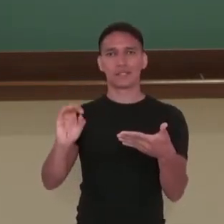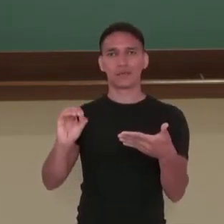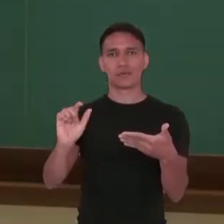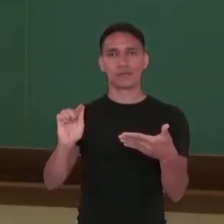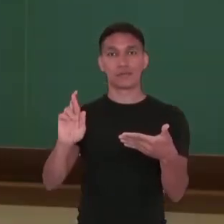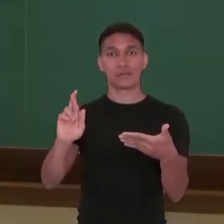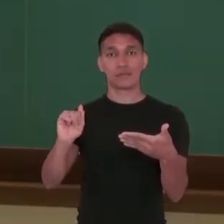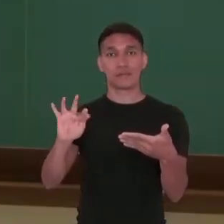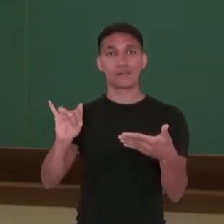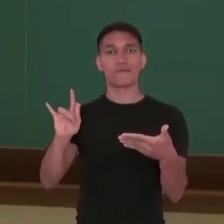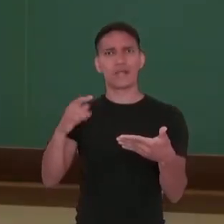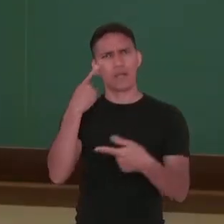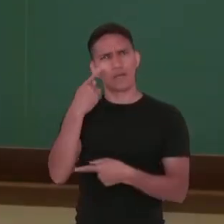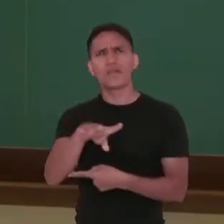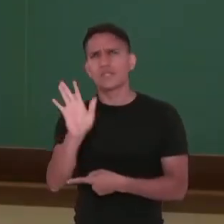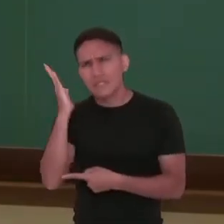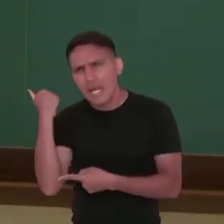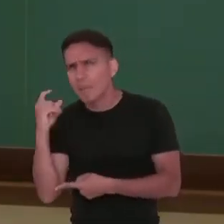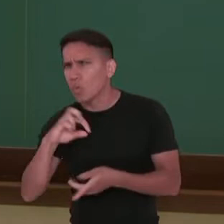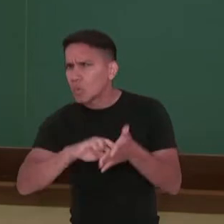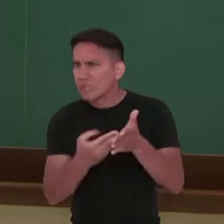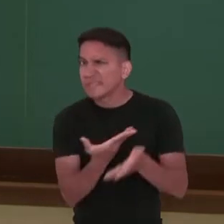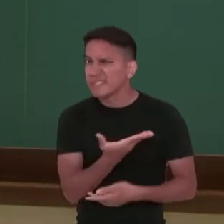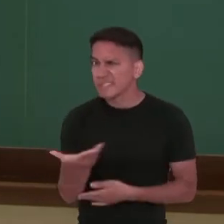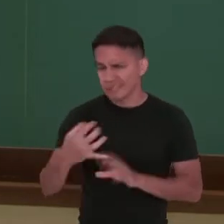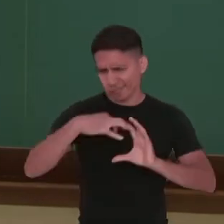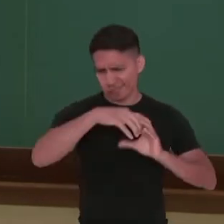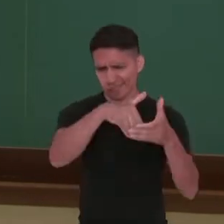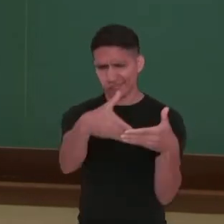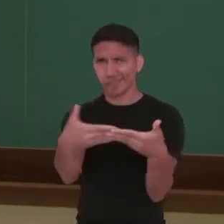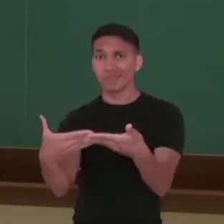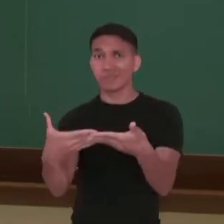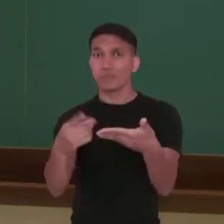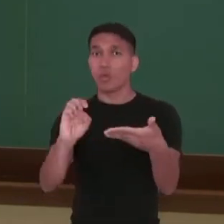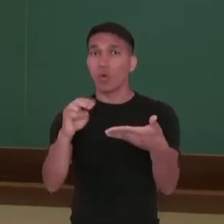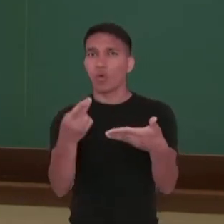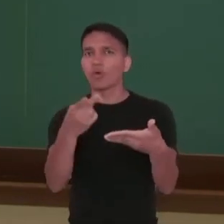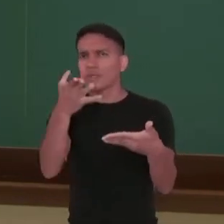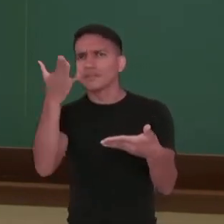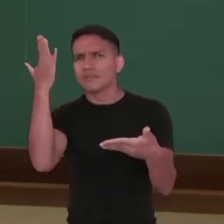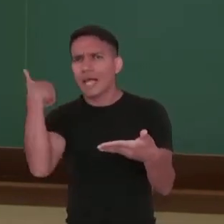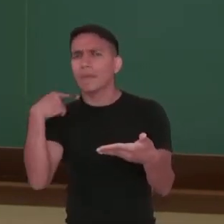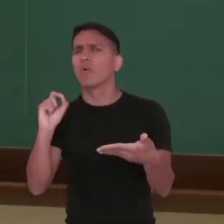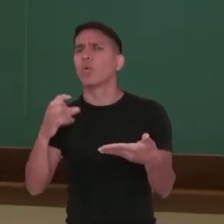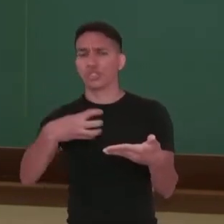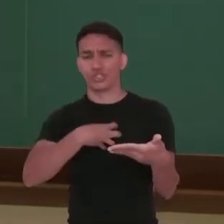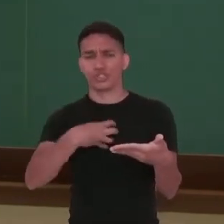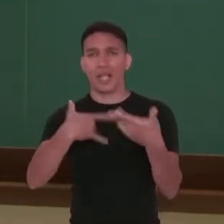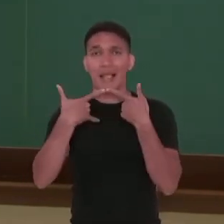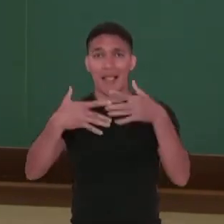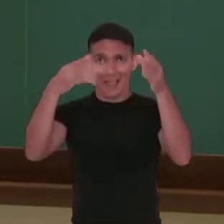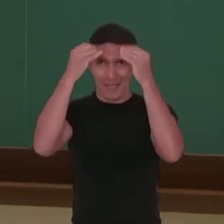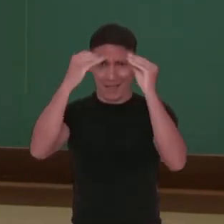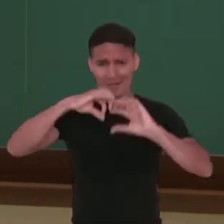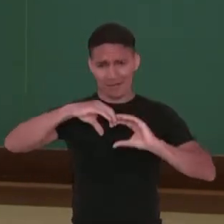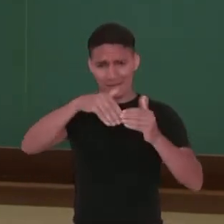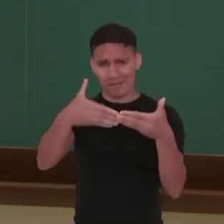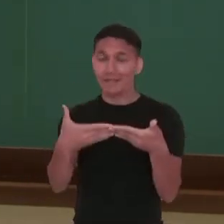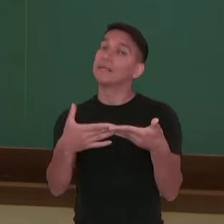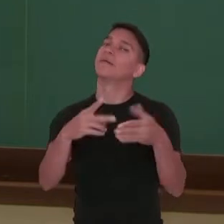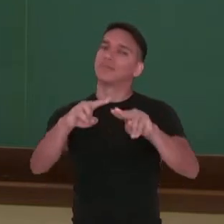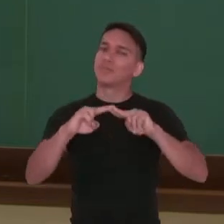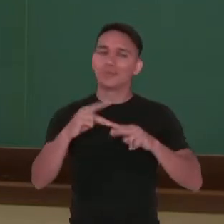juntos? Você sabe o que é cartografia? Ou ainda, já ouviu falar em linguagem cartográfica? Pois é.